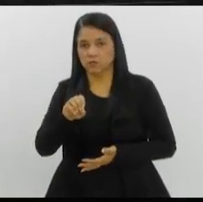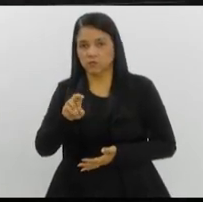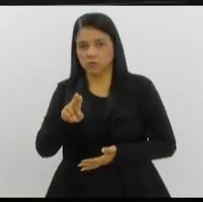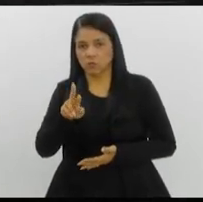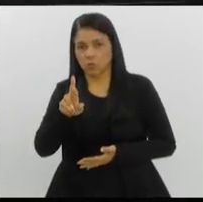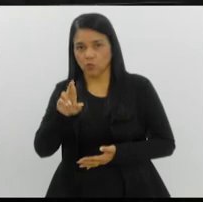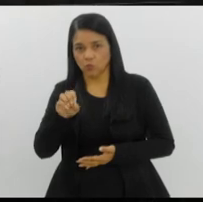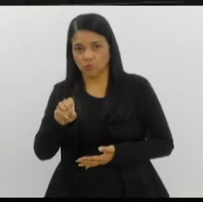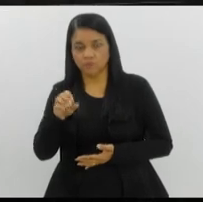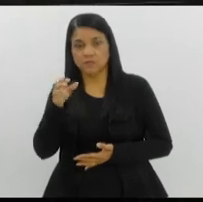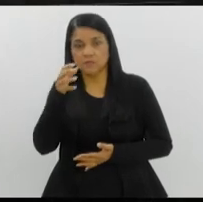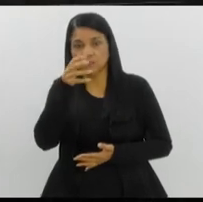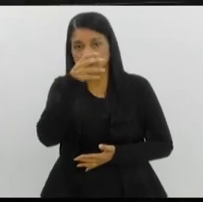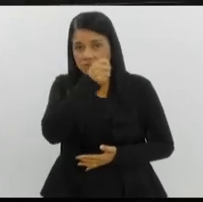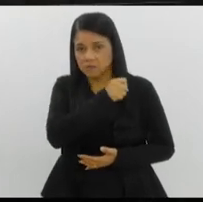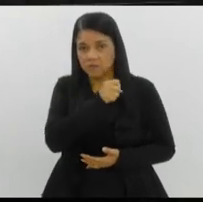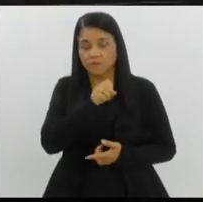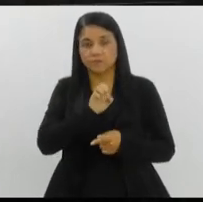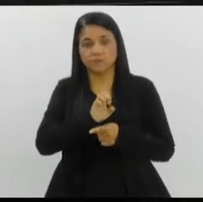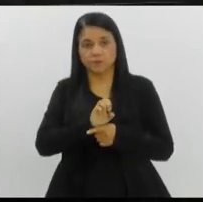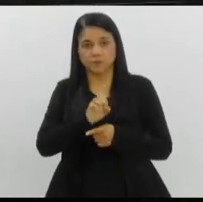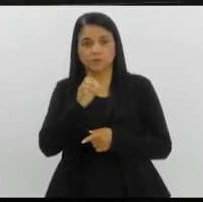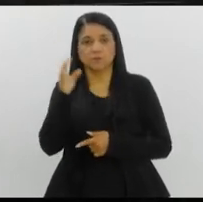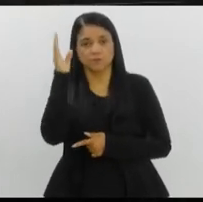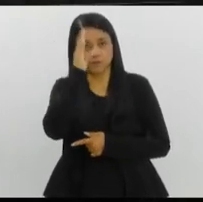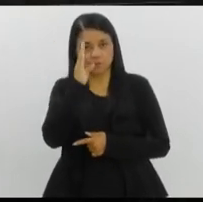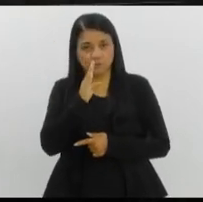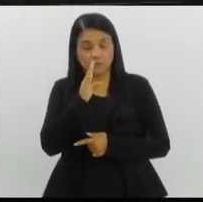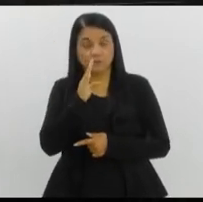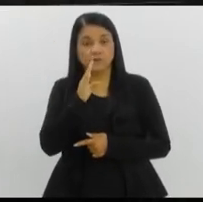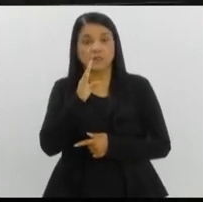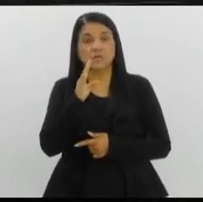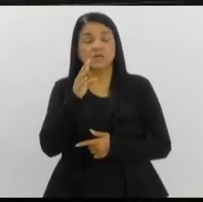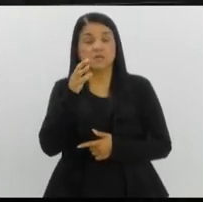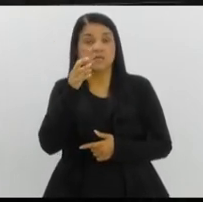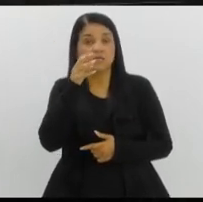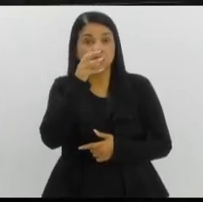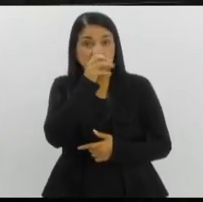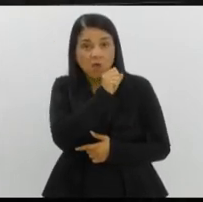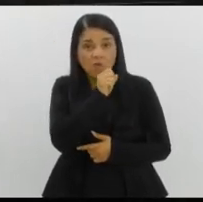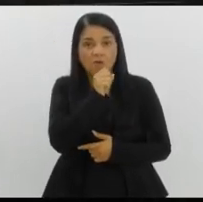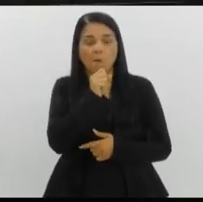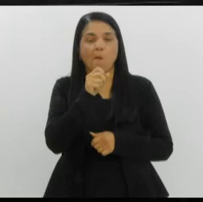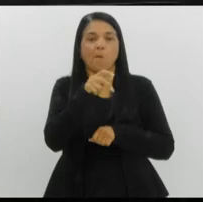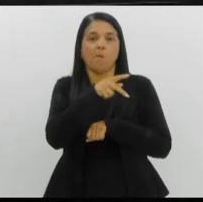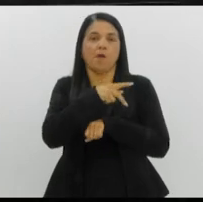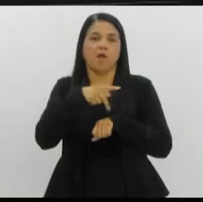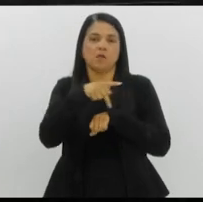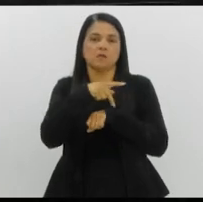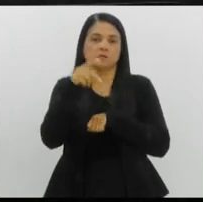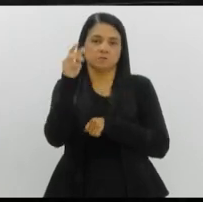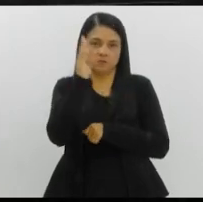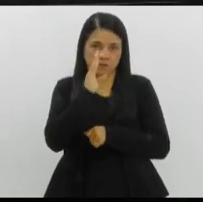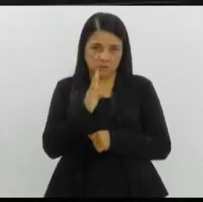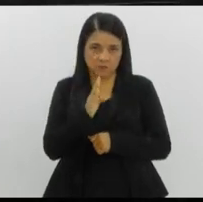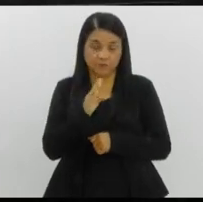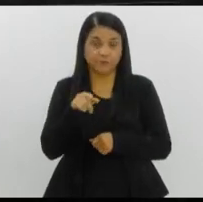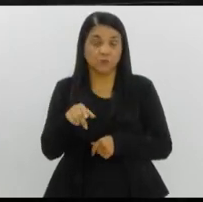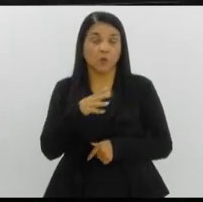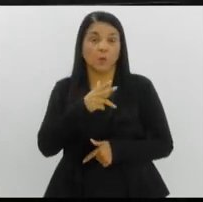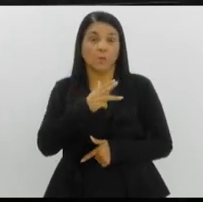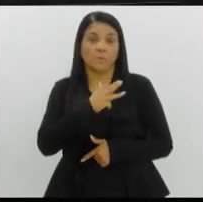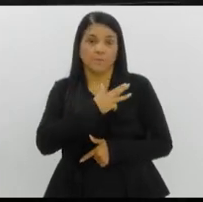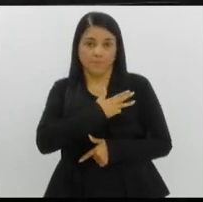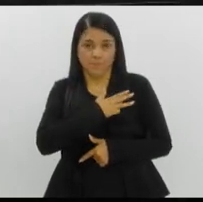salvar os estados brasileiros é salvar o próprio país. E o presidente da República